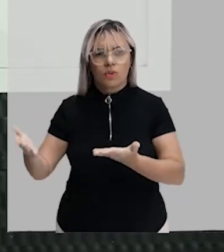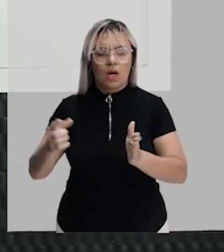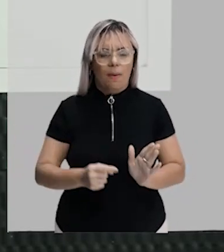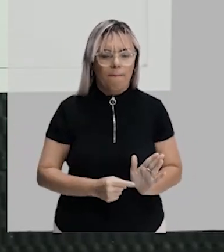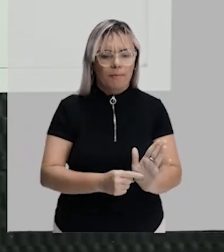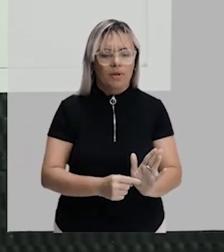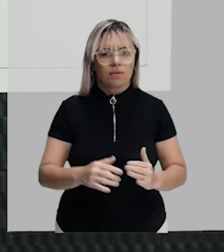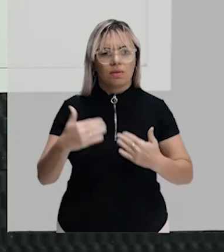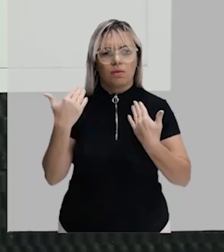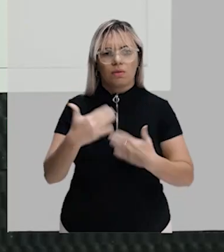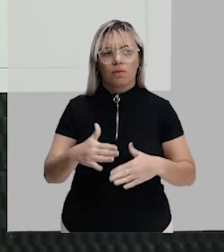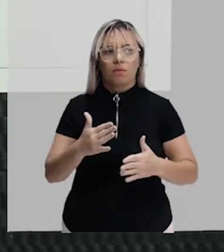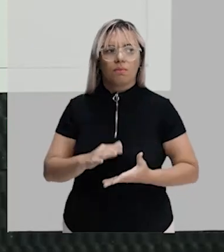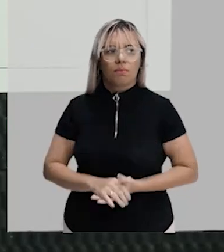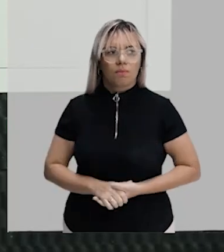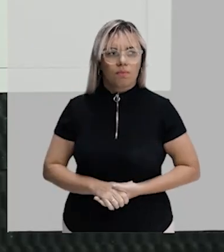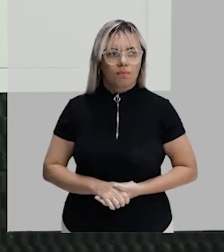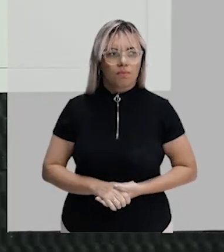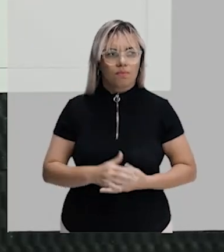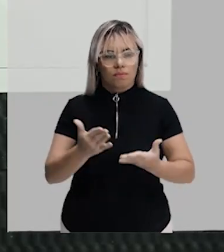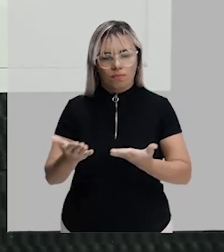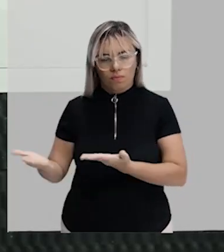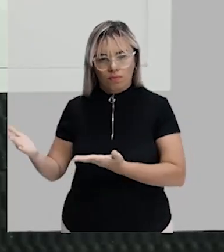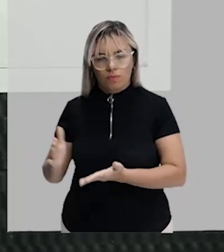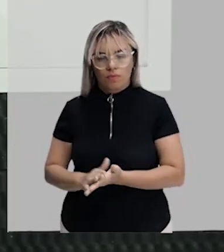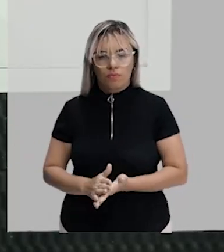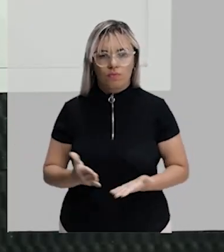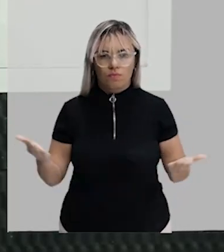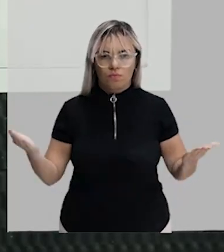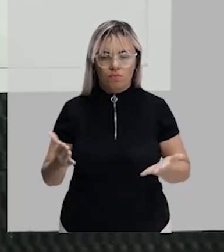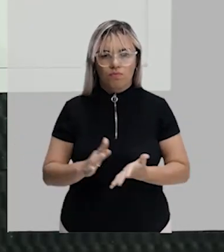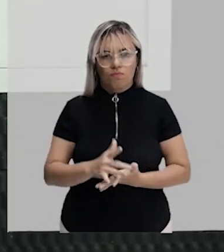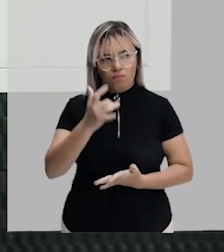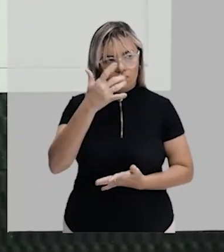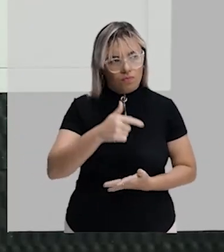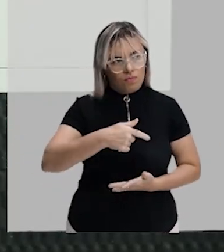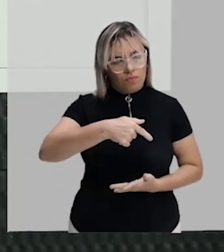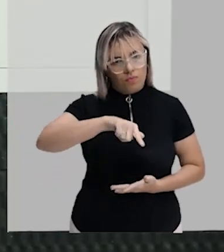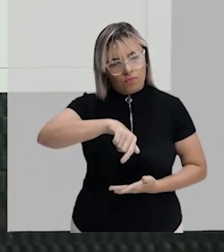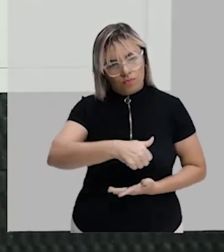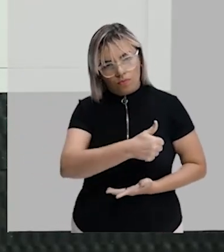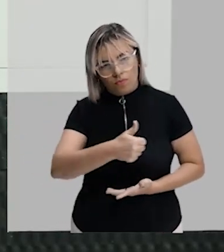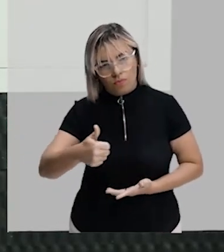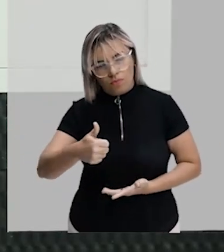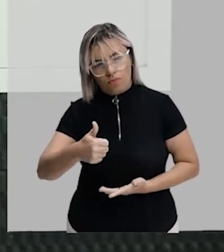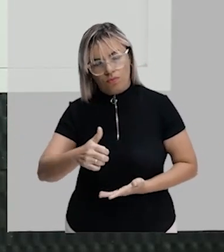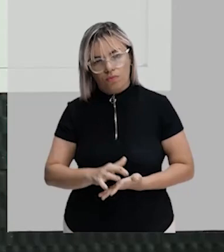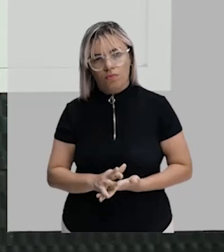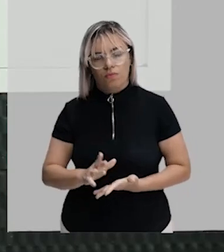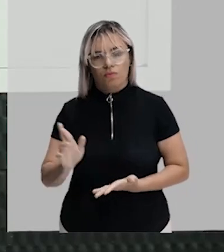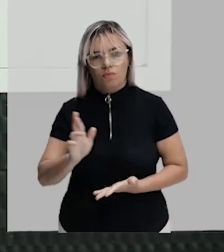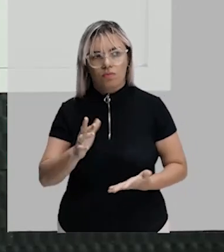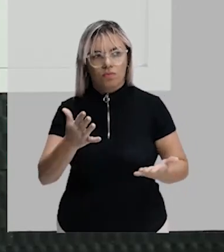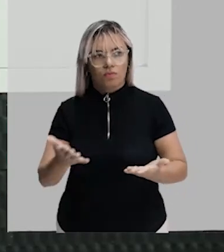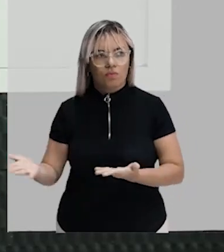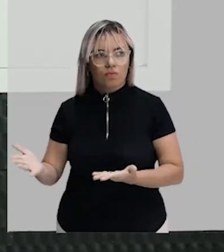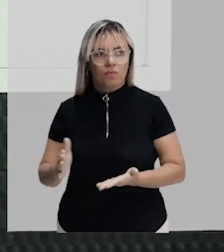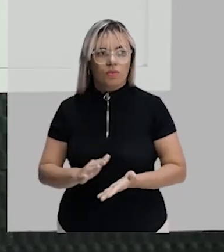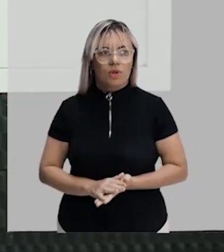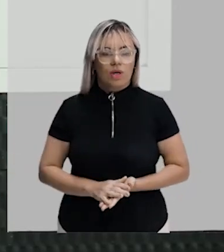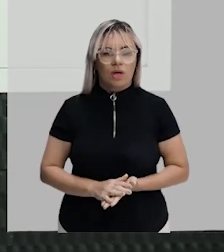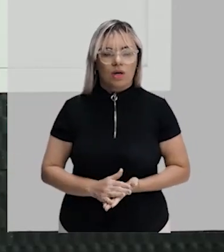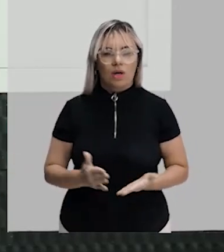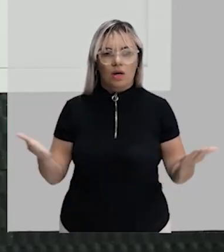vocês. Beleza? Então, R$ 7,11 o fator de 1,12. Certinho? Olha só, segunda